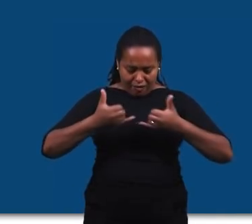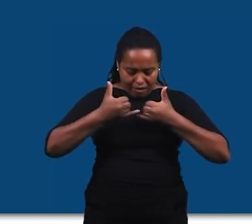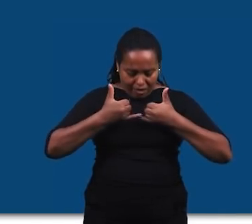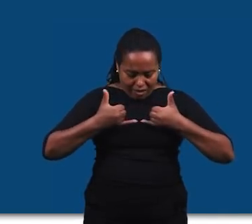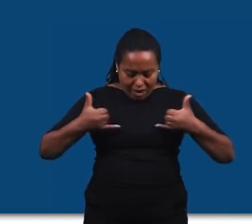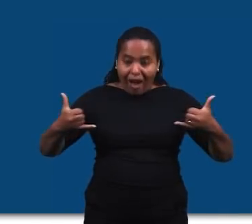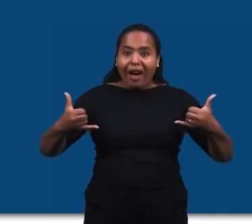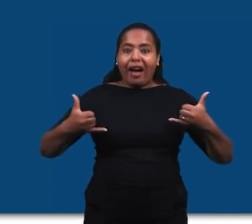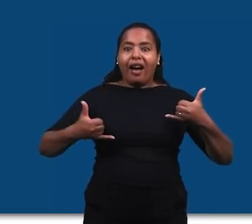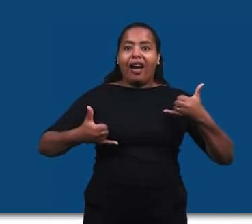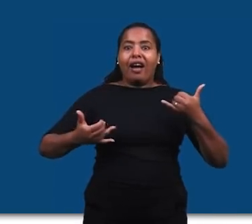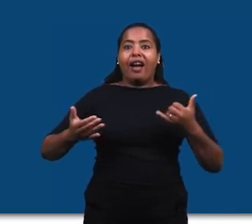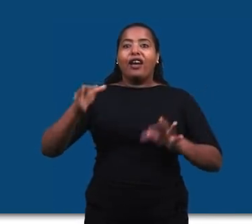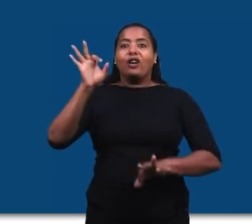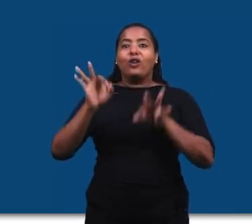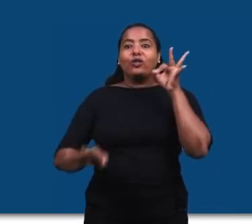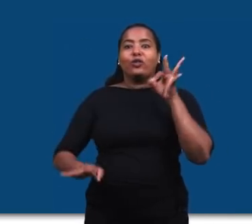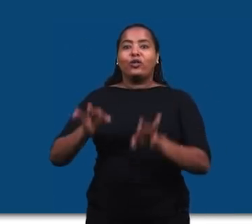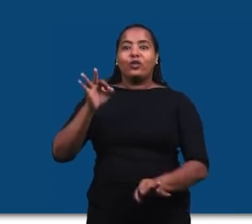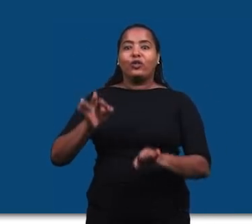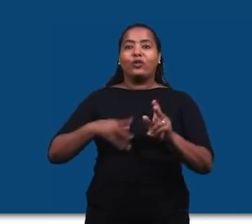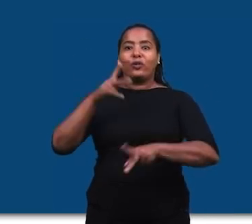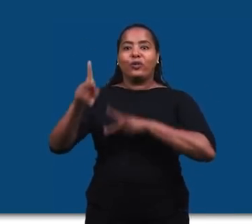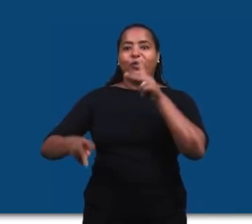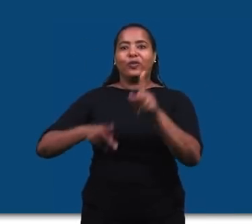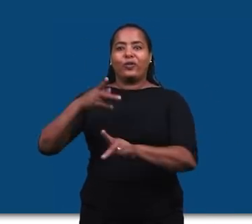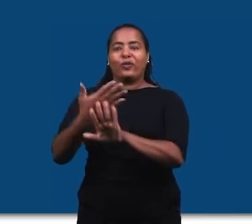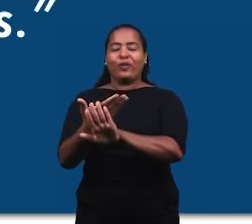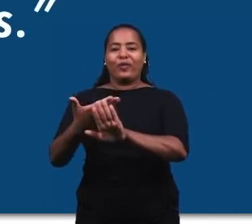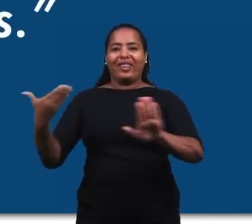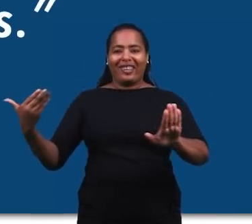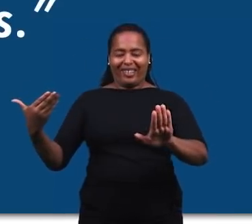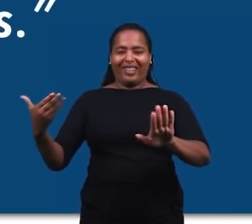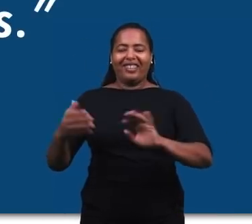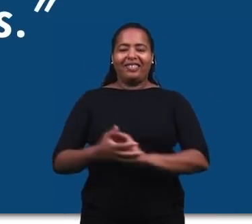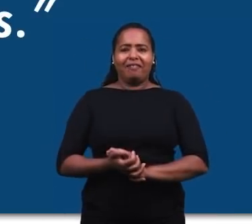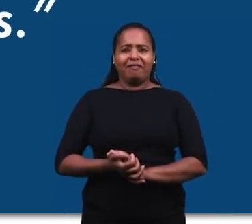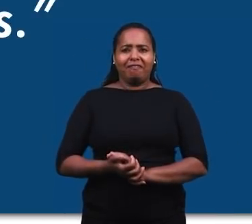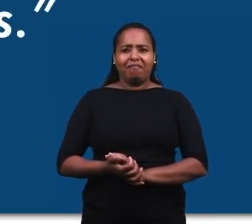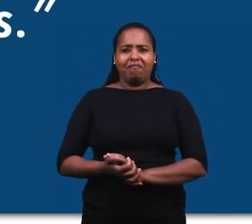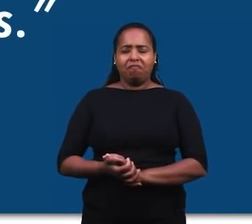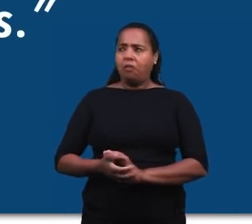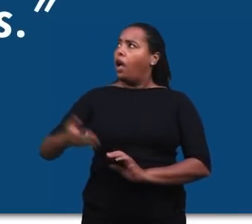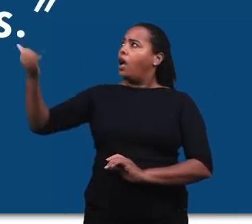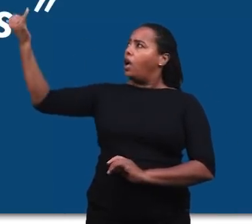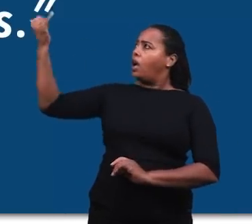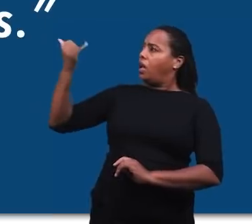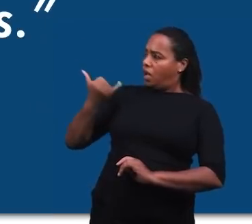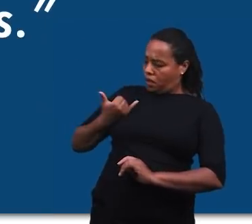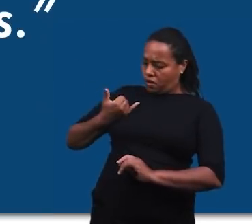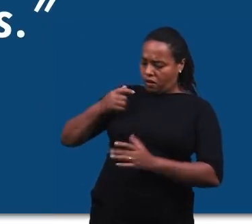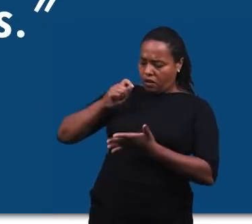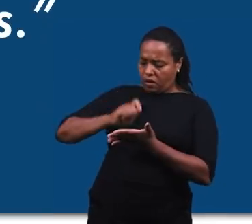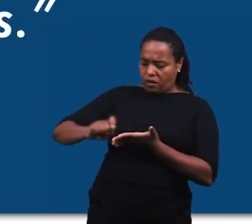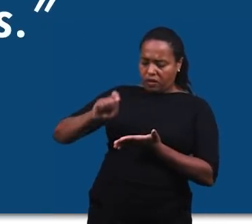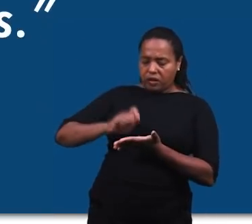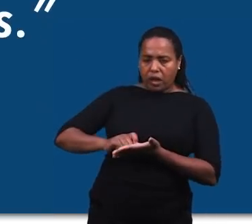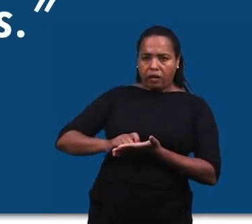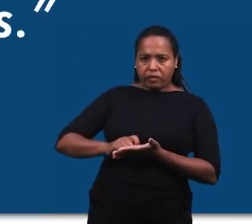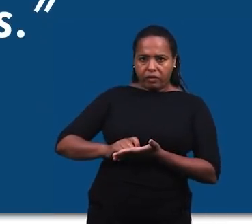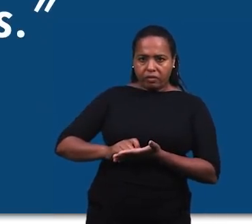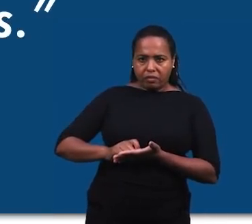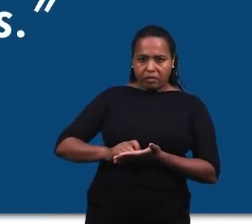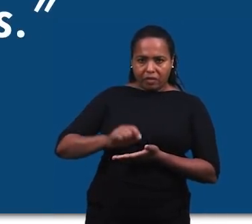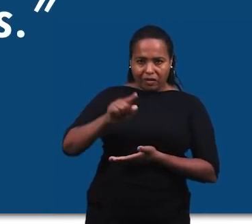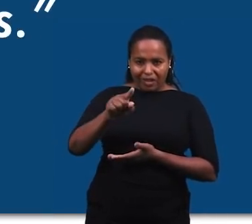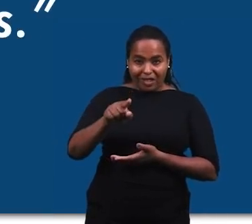linho fino são as justiças dos santos. E disse-me: escreve. Agora é para você,